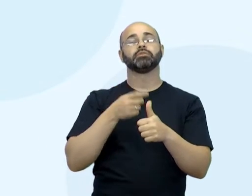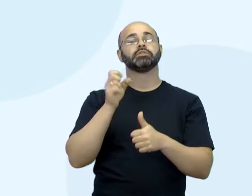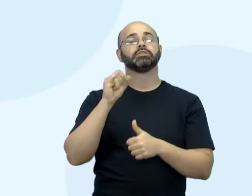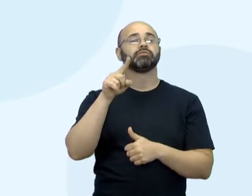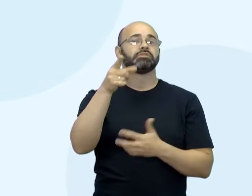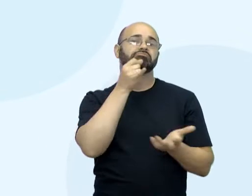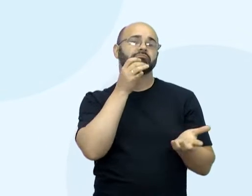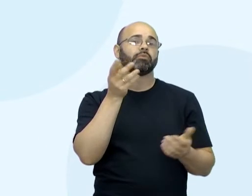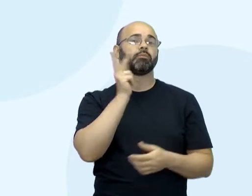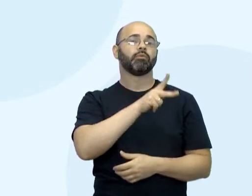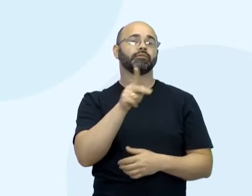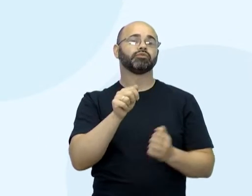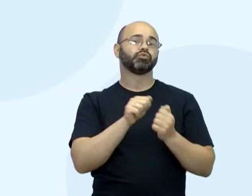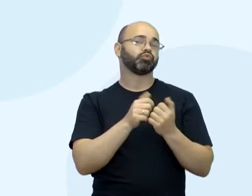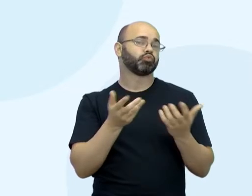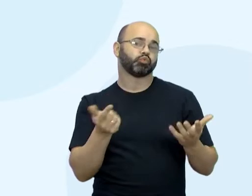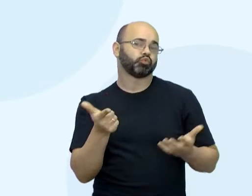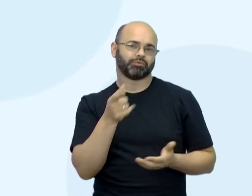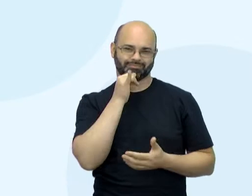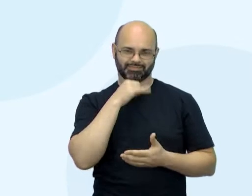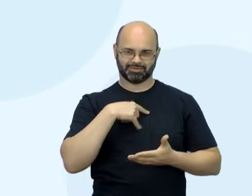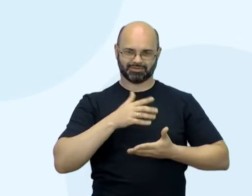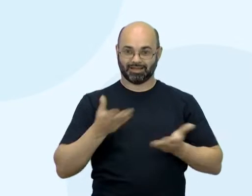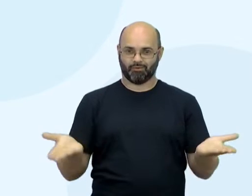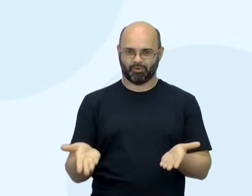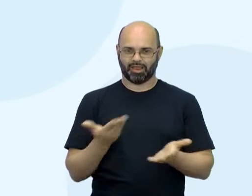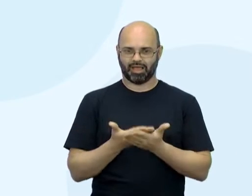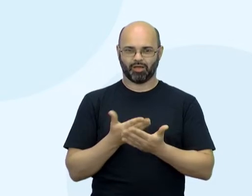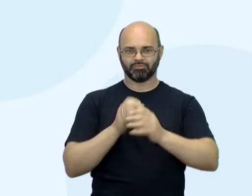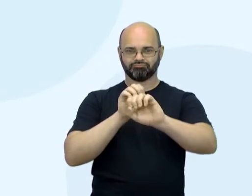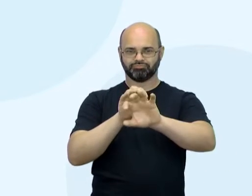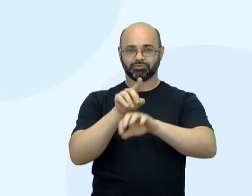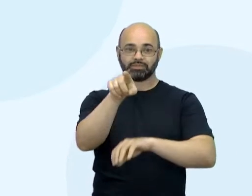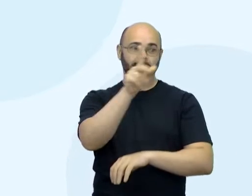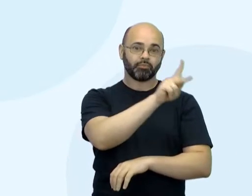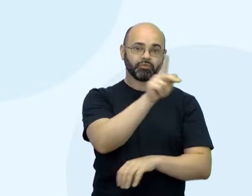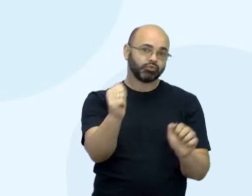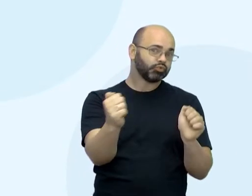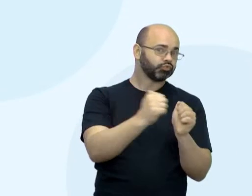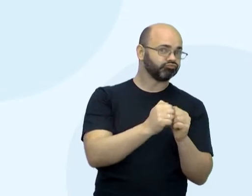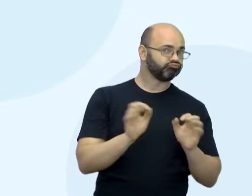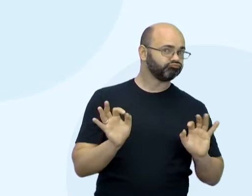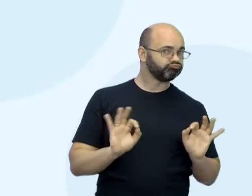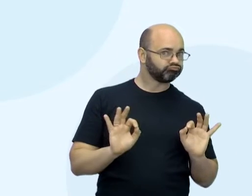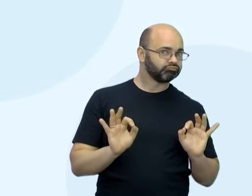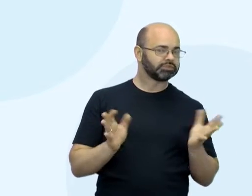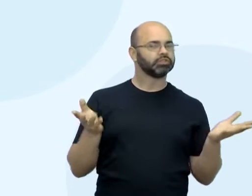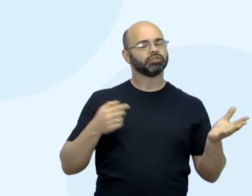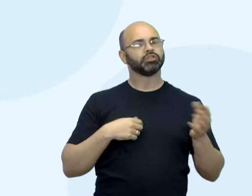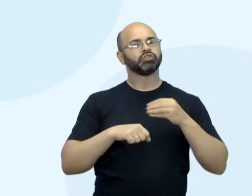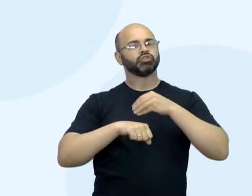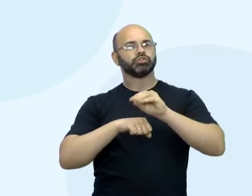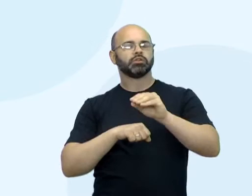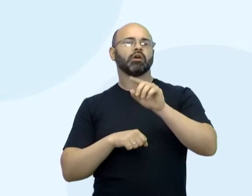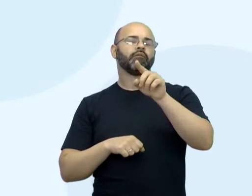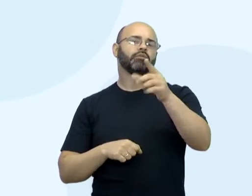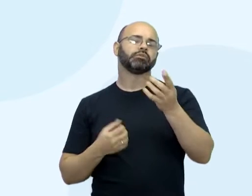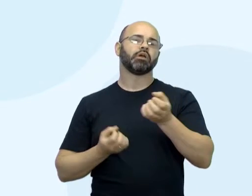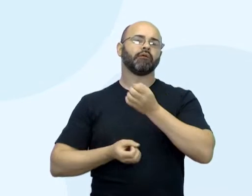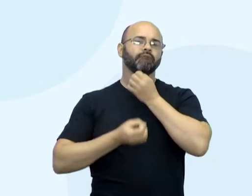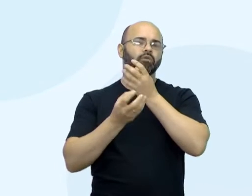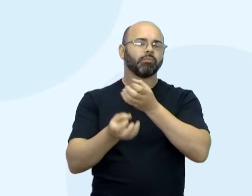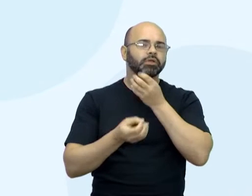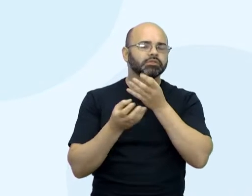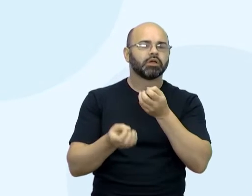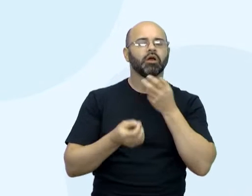presença de um professor no momento da realização desta aula, a gente recomenda que você compartilhe as informações, os seus